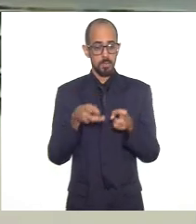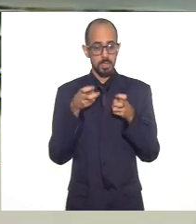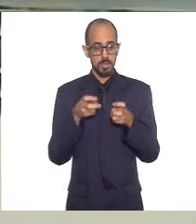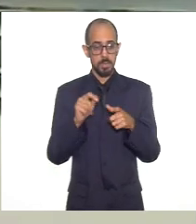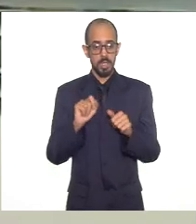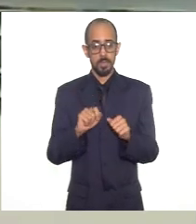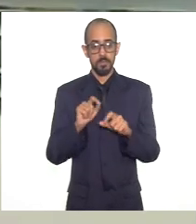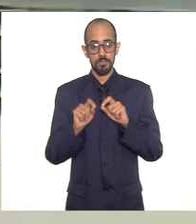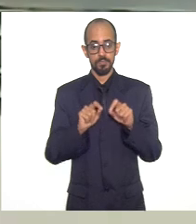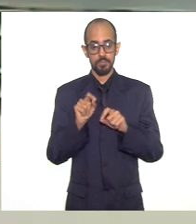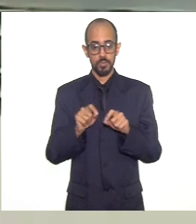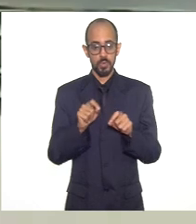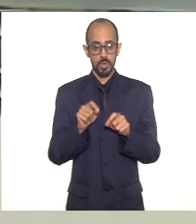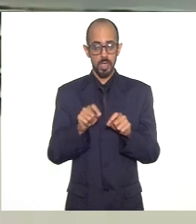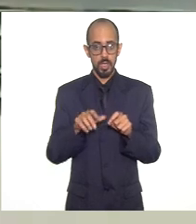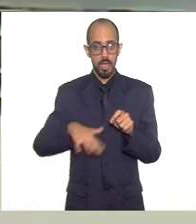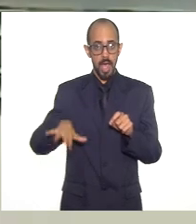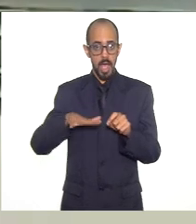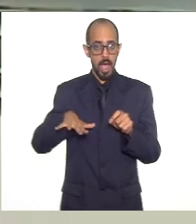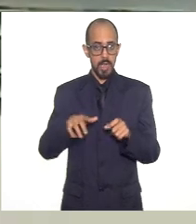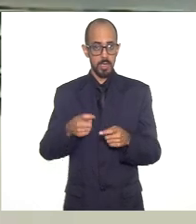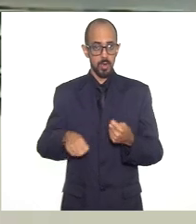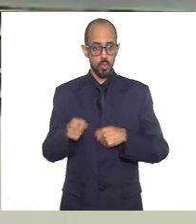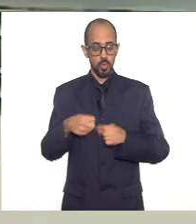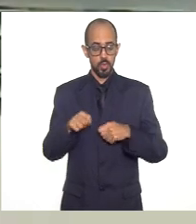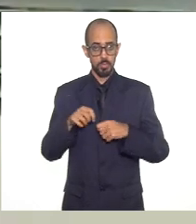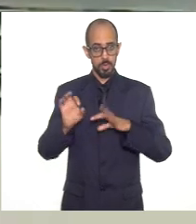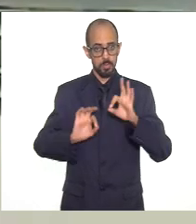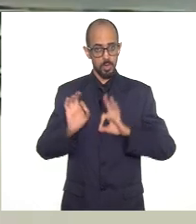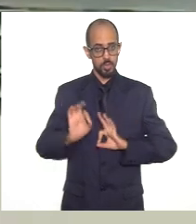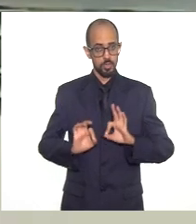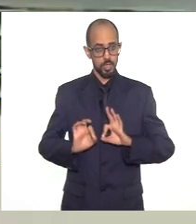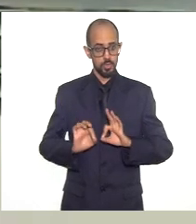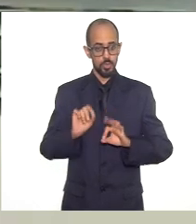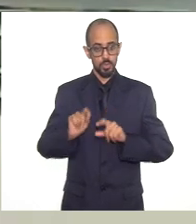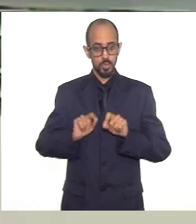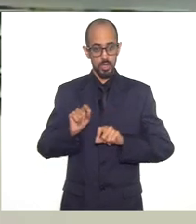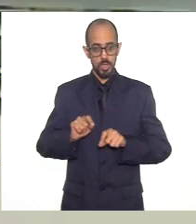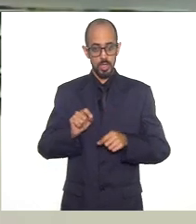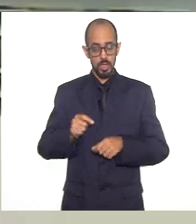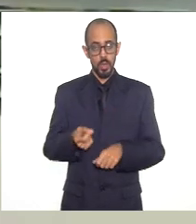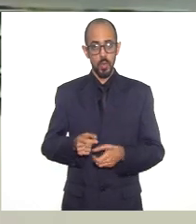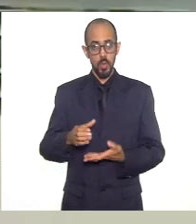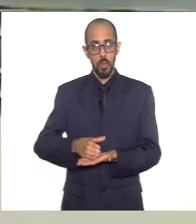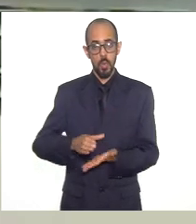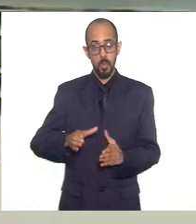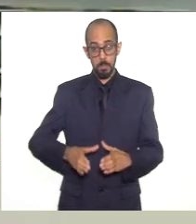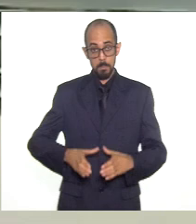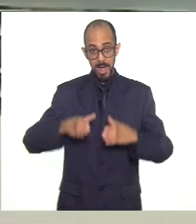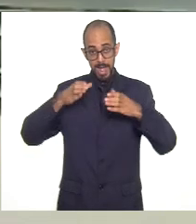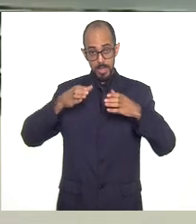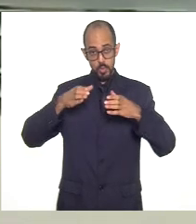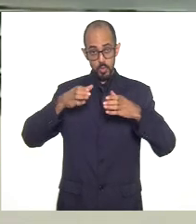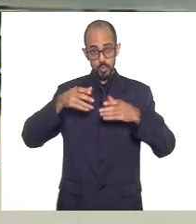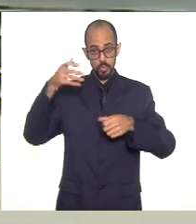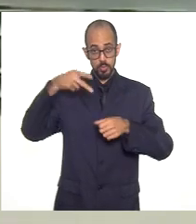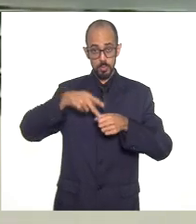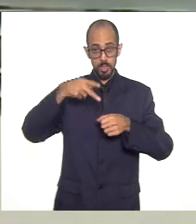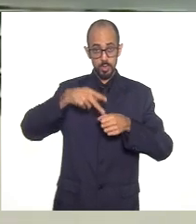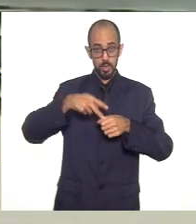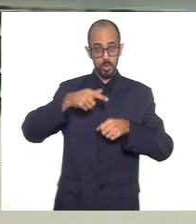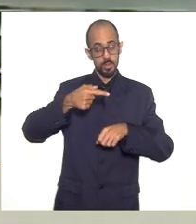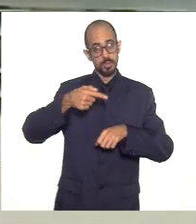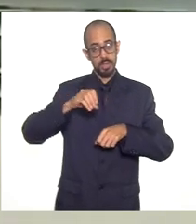jornais da área econômica, projeta aí o preço do barril acima de 70 dólares, quiçá